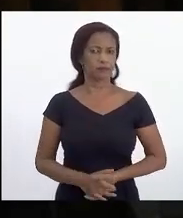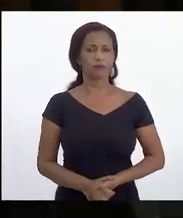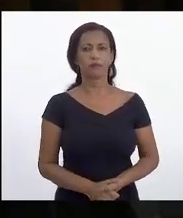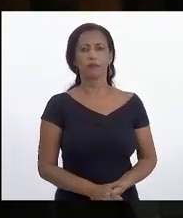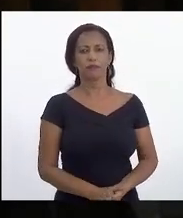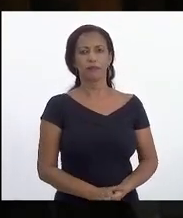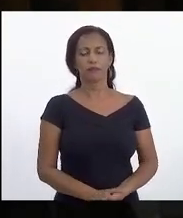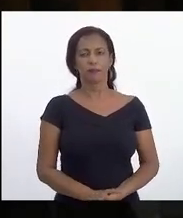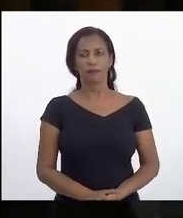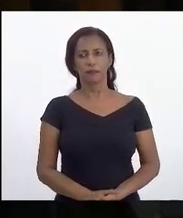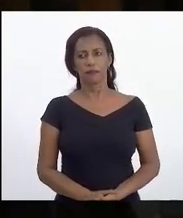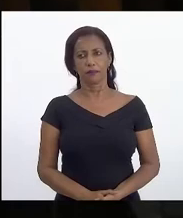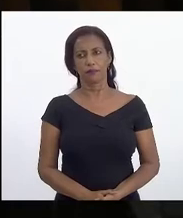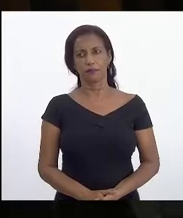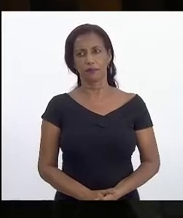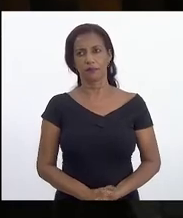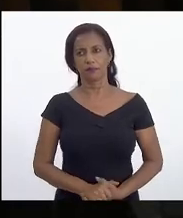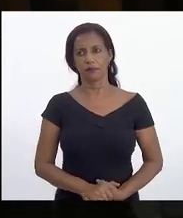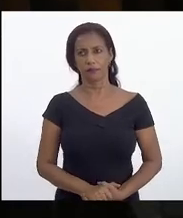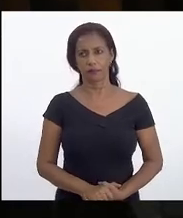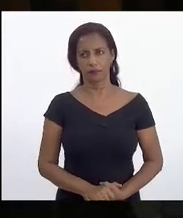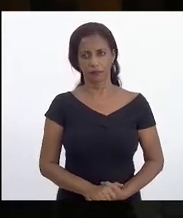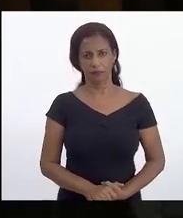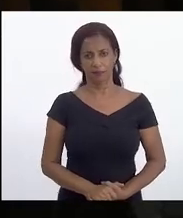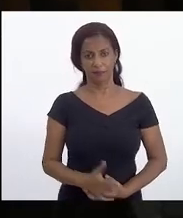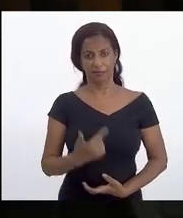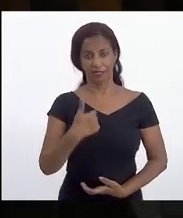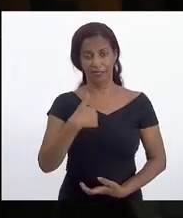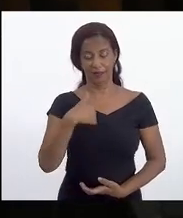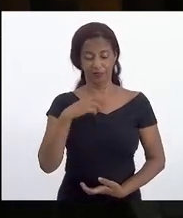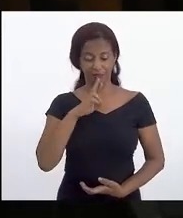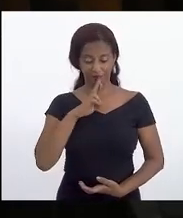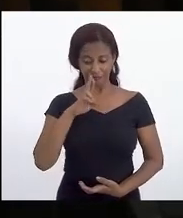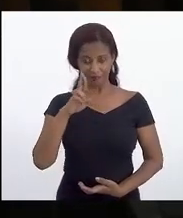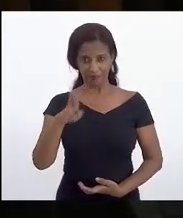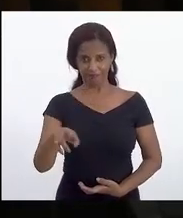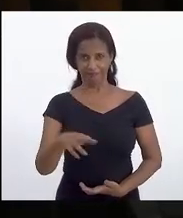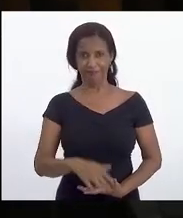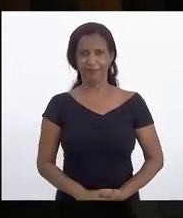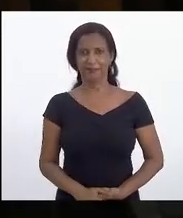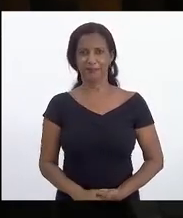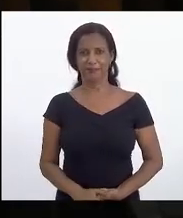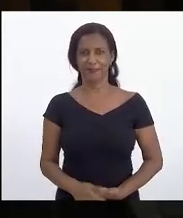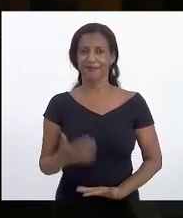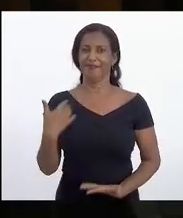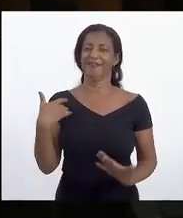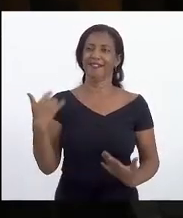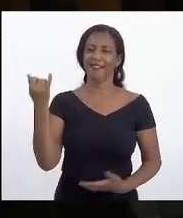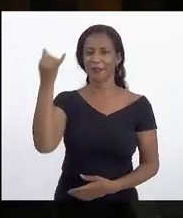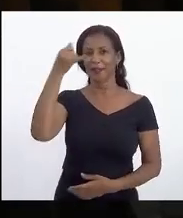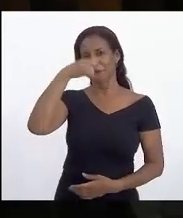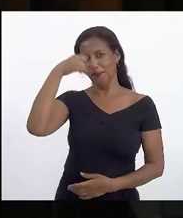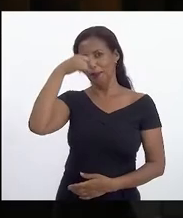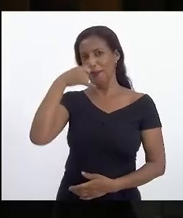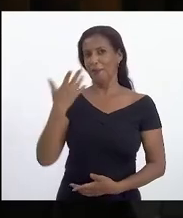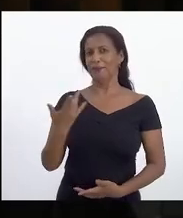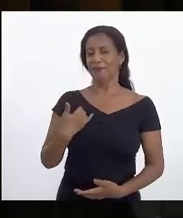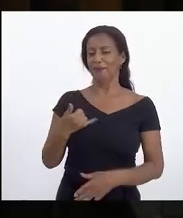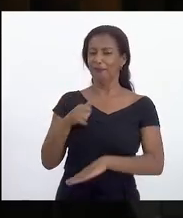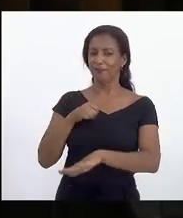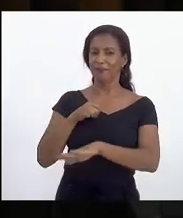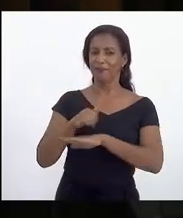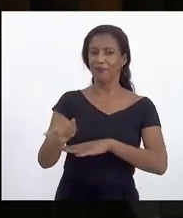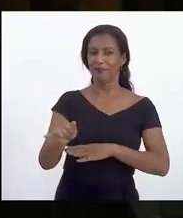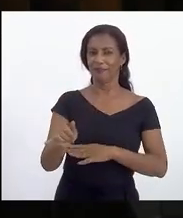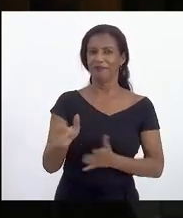E aí Oi e eu vou responder me engana que eu gosto